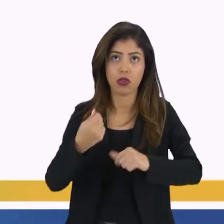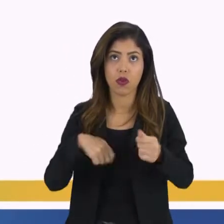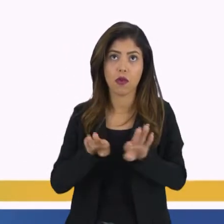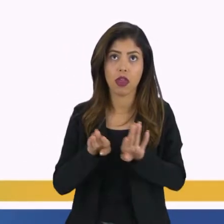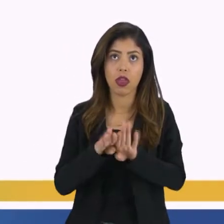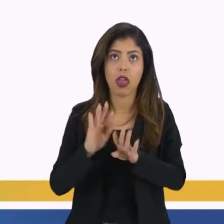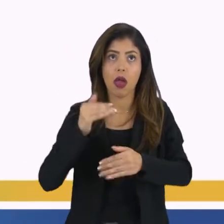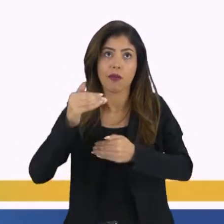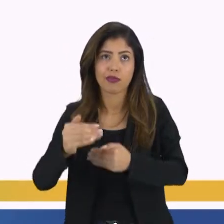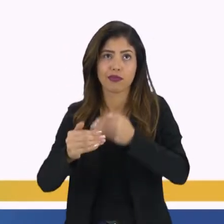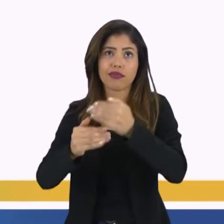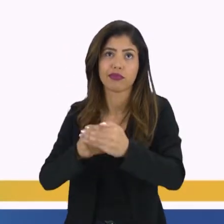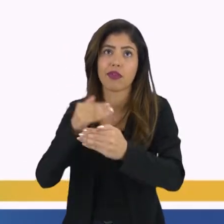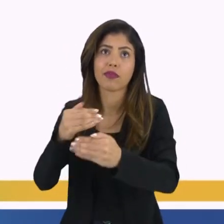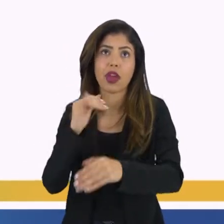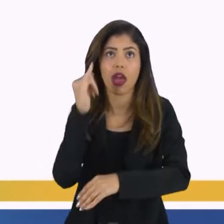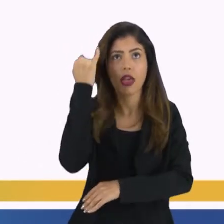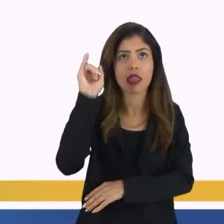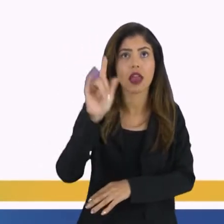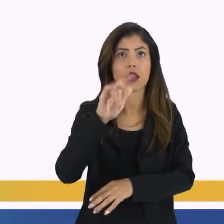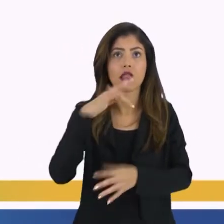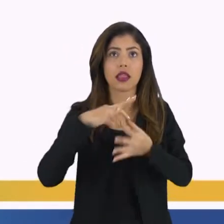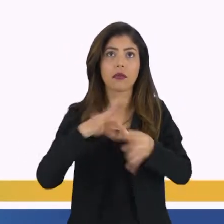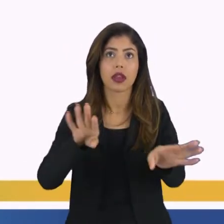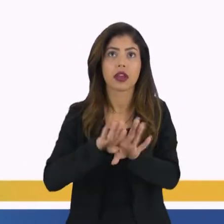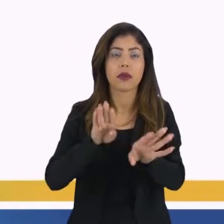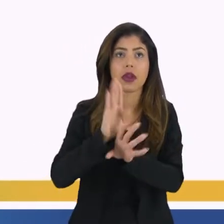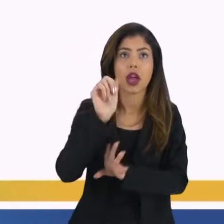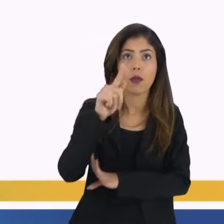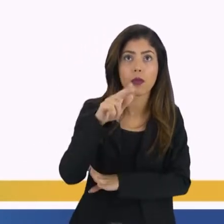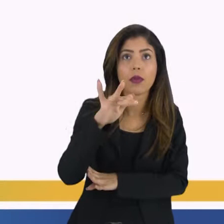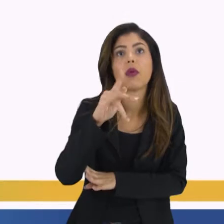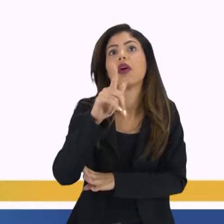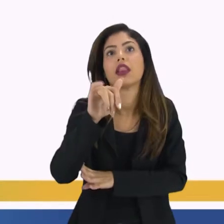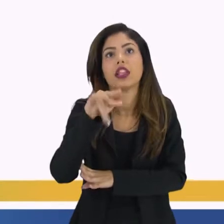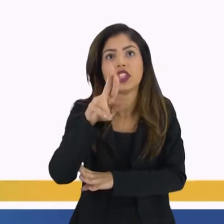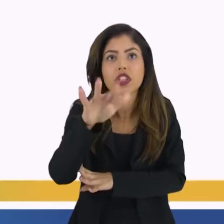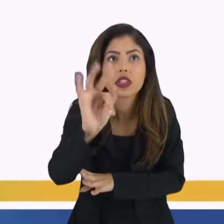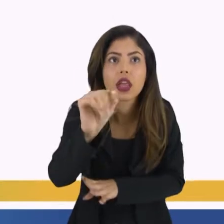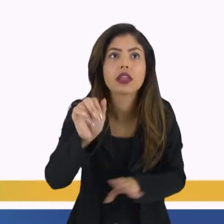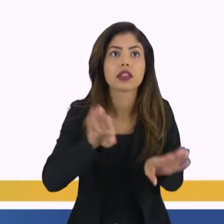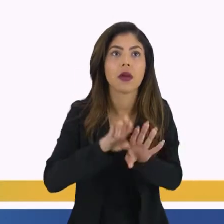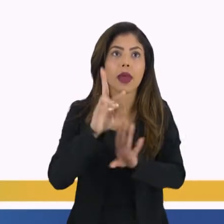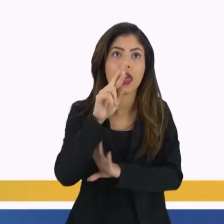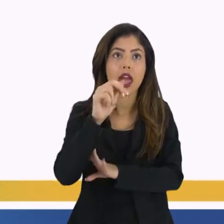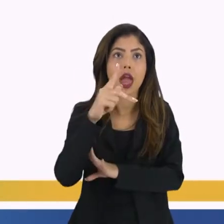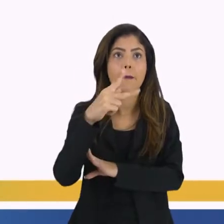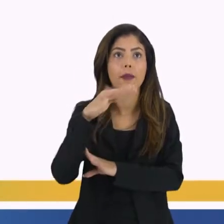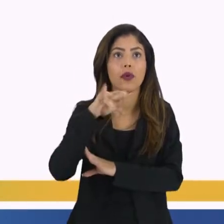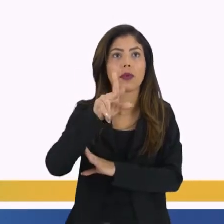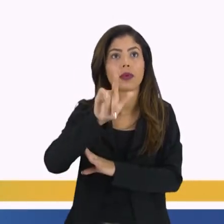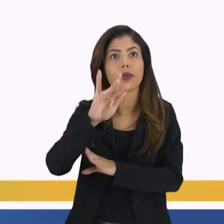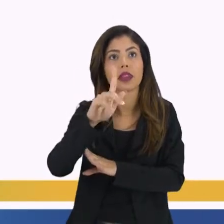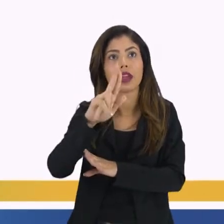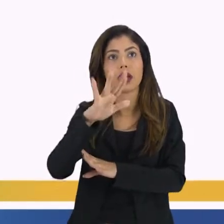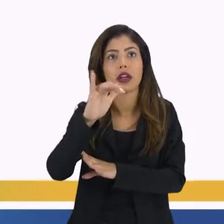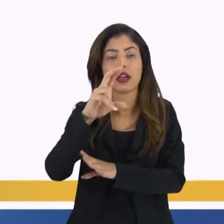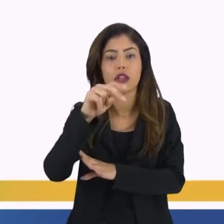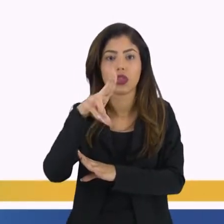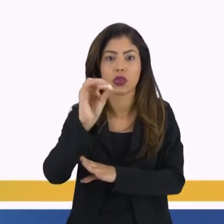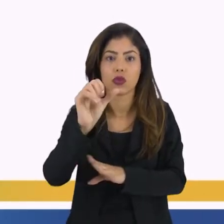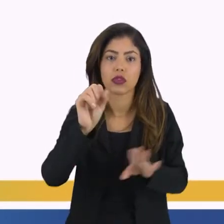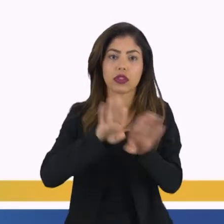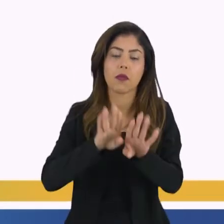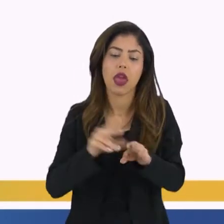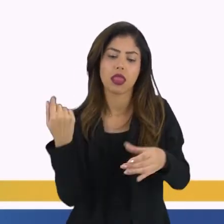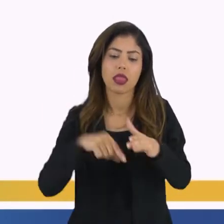desenvolvendo ideais liberais, abolicionistas e republicanos. Então nós temos esse panorama que também será retratado na literatura. E dentro